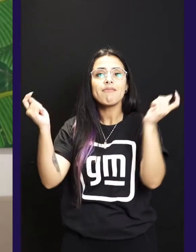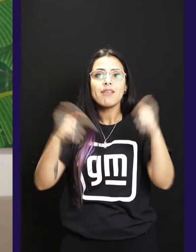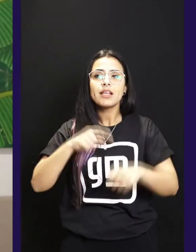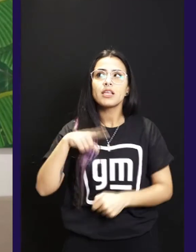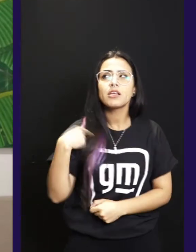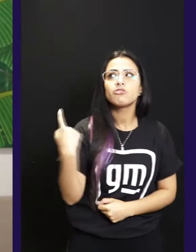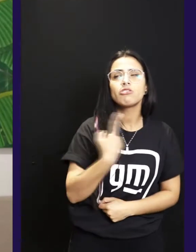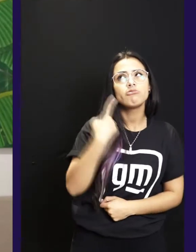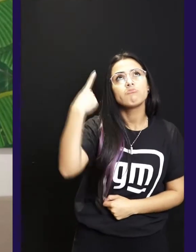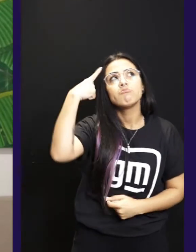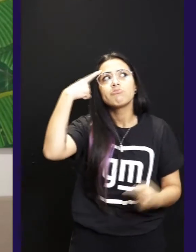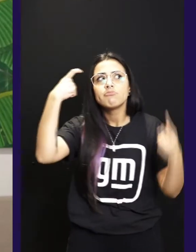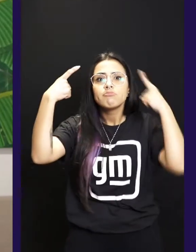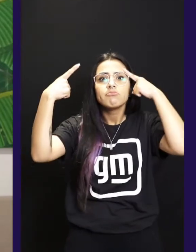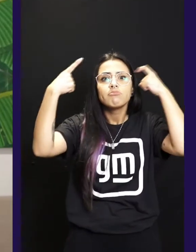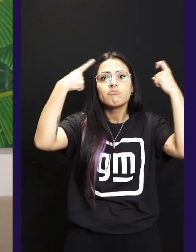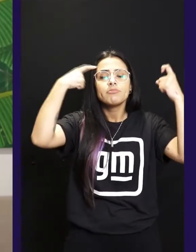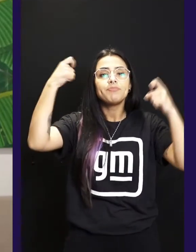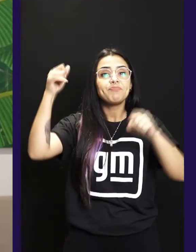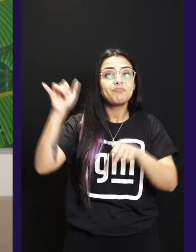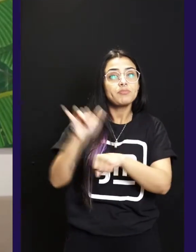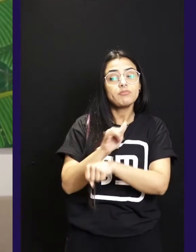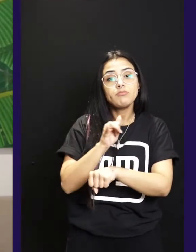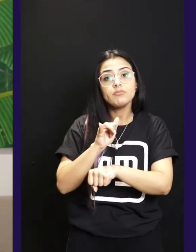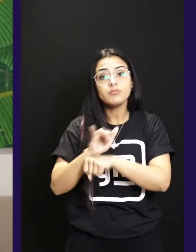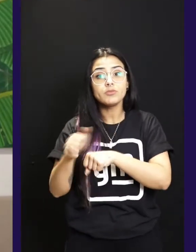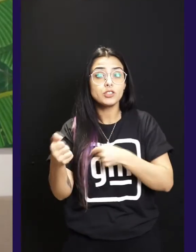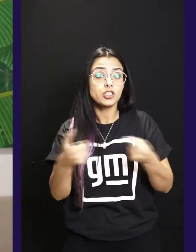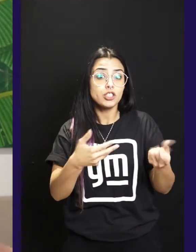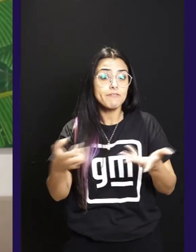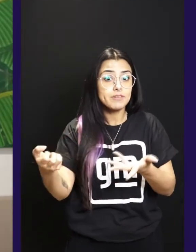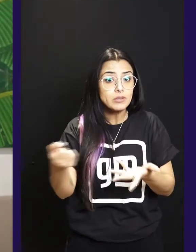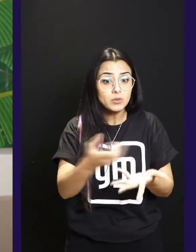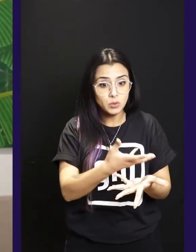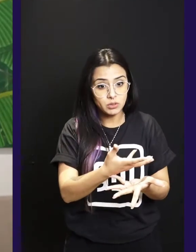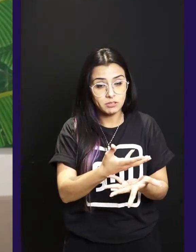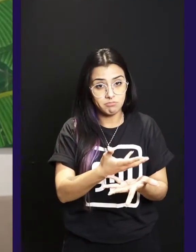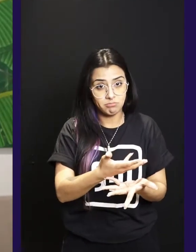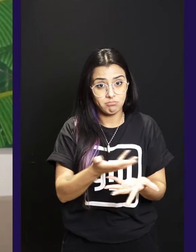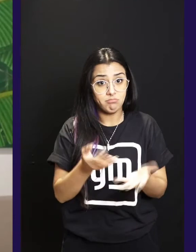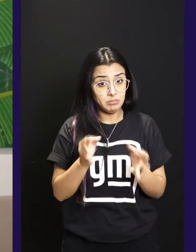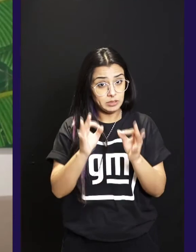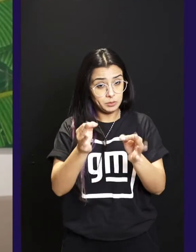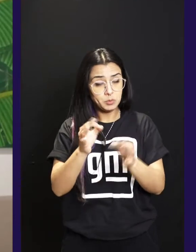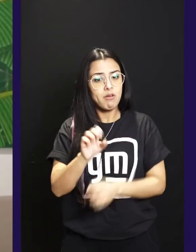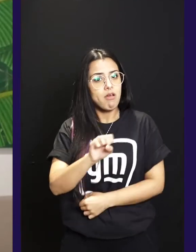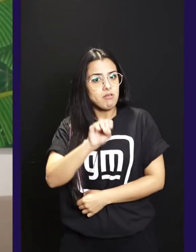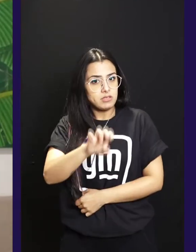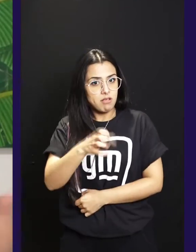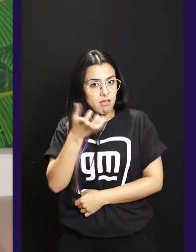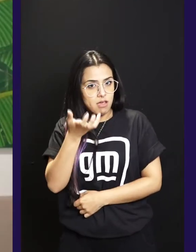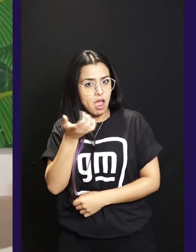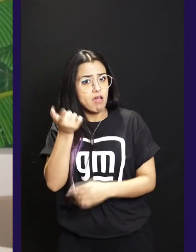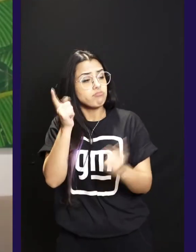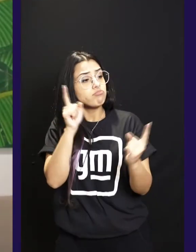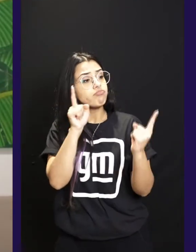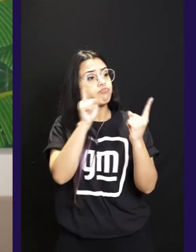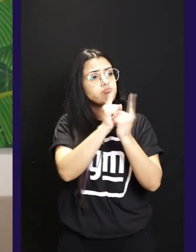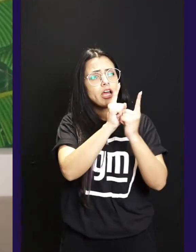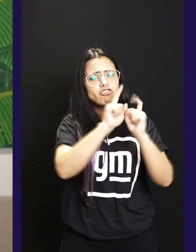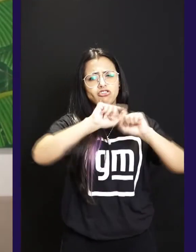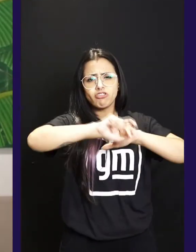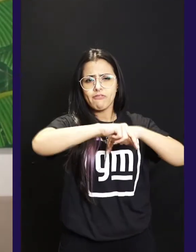e serviços mais inovadores. Né? Se a gente vai atender uma diversidade de pessoas, né? Se a gente vai atender uma